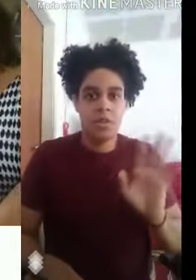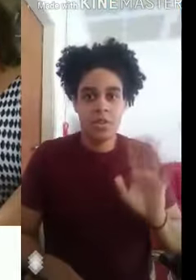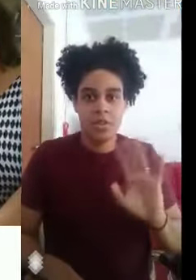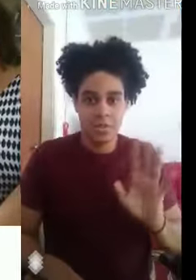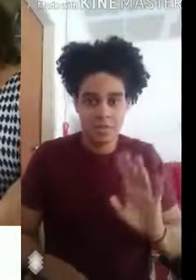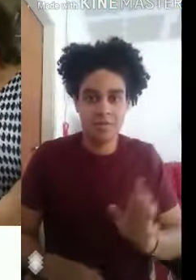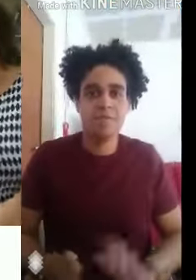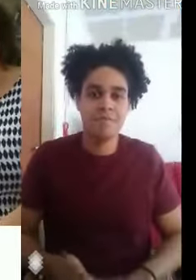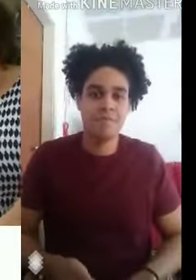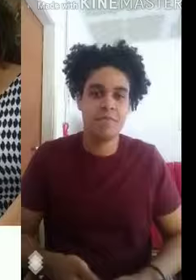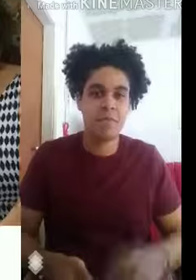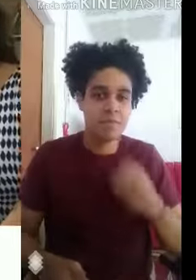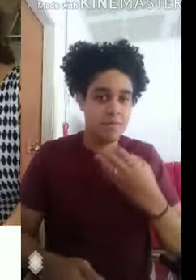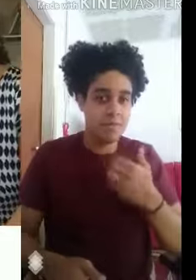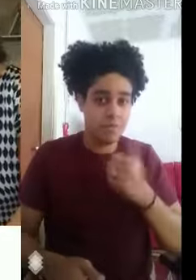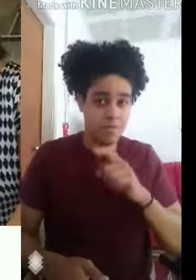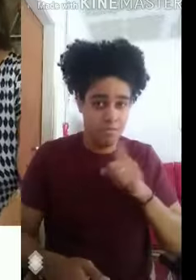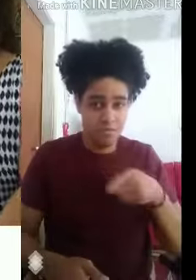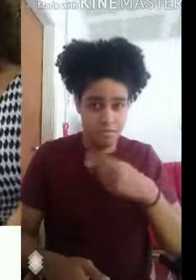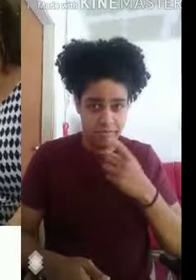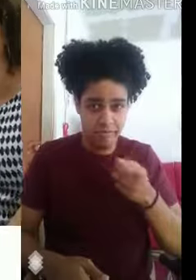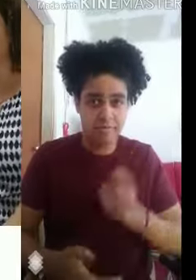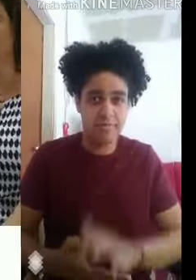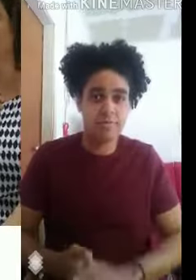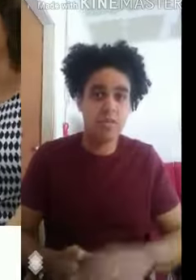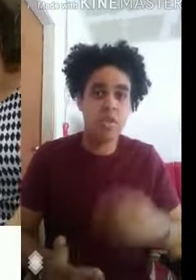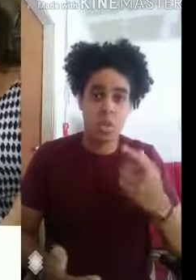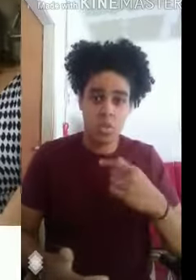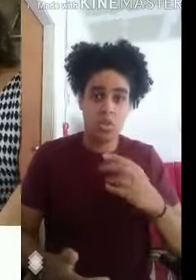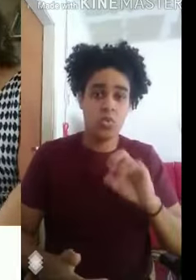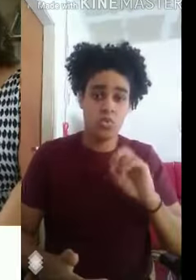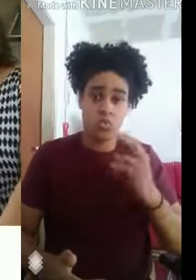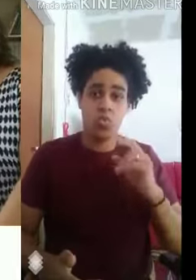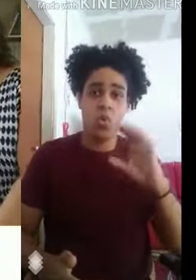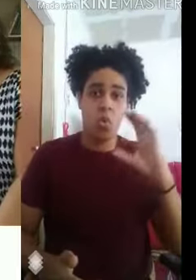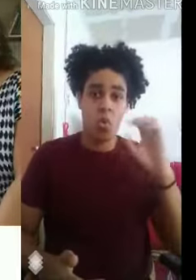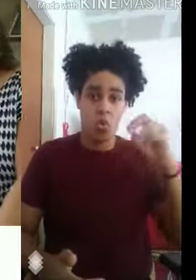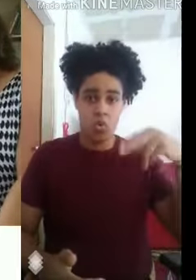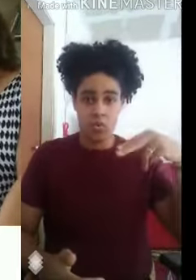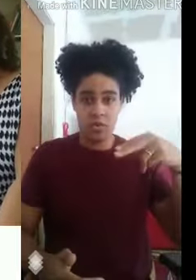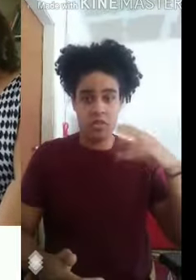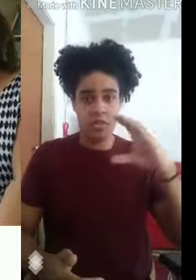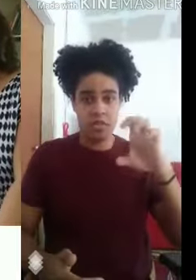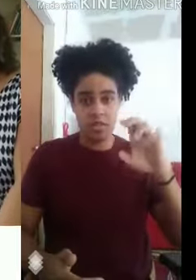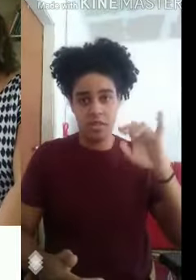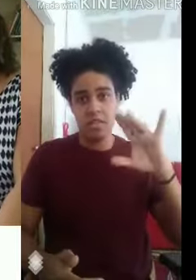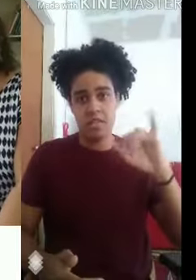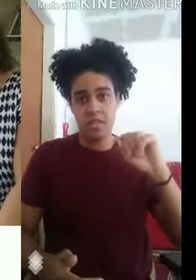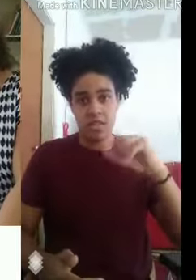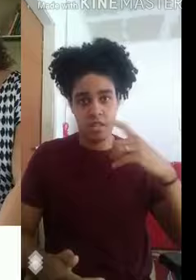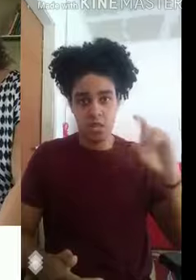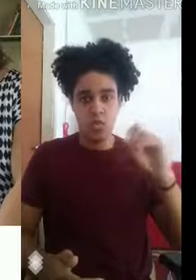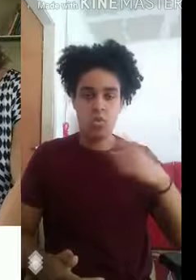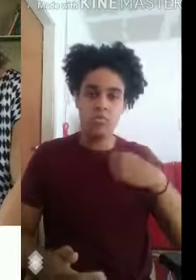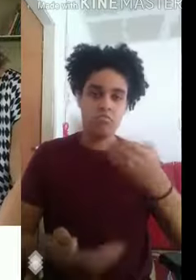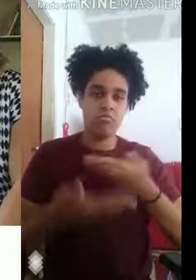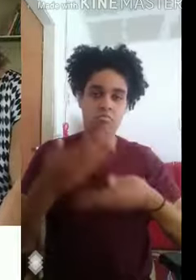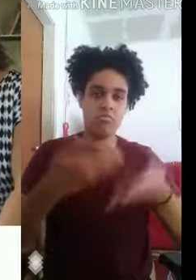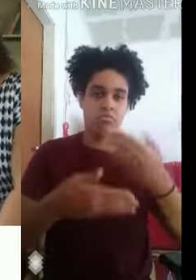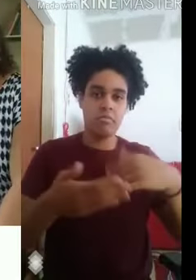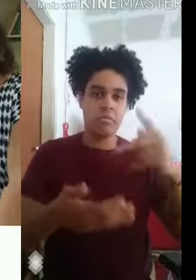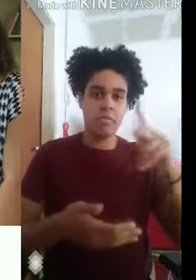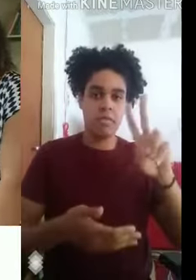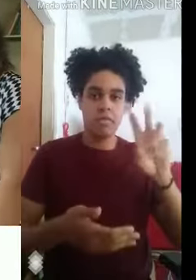Oi gente, tudo bem com vocês? Eu sou a Conceição, eu sou mediadora de redação do PVS no Polo de